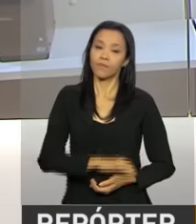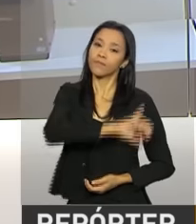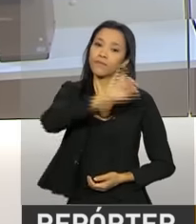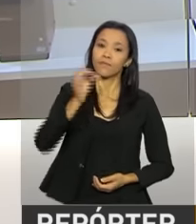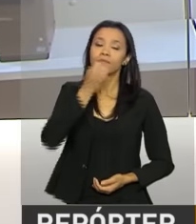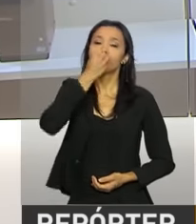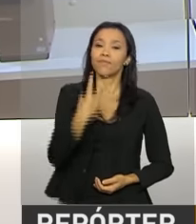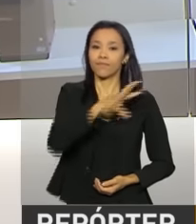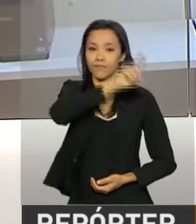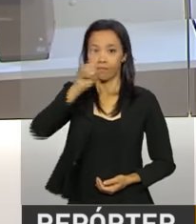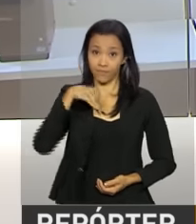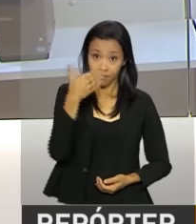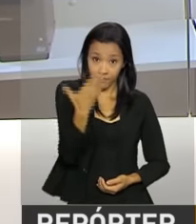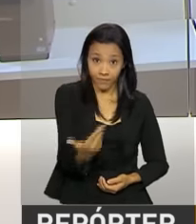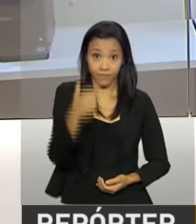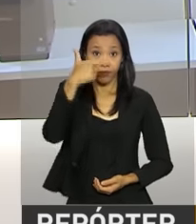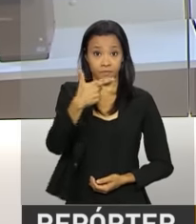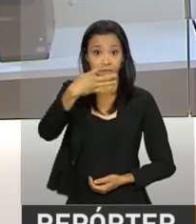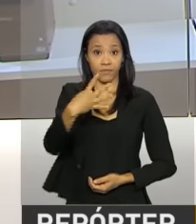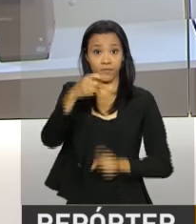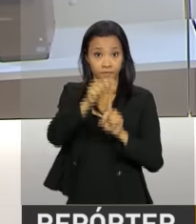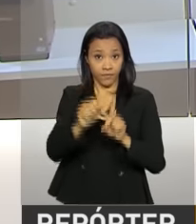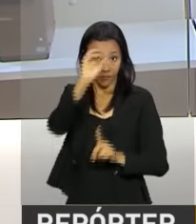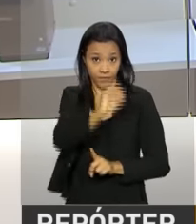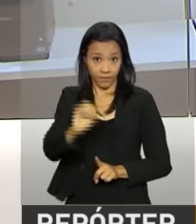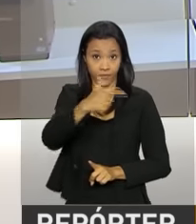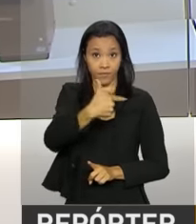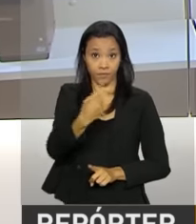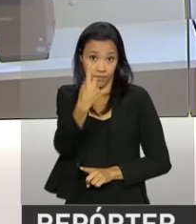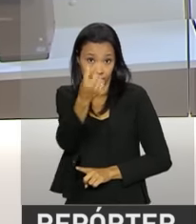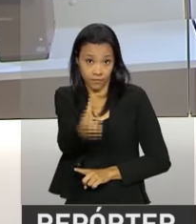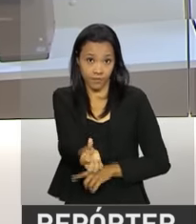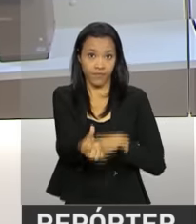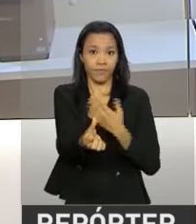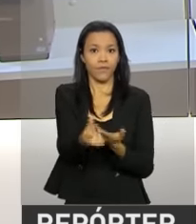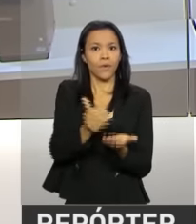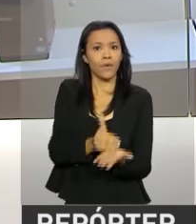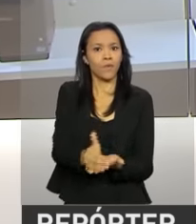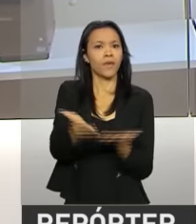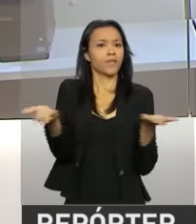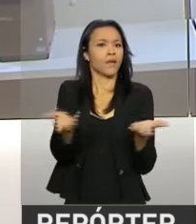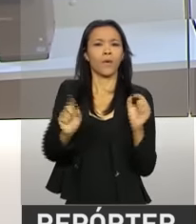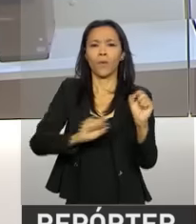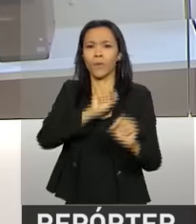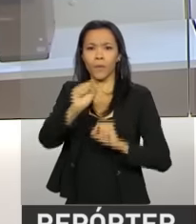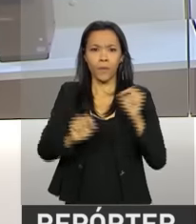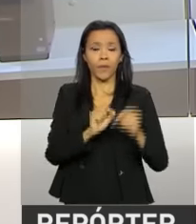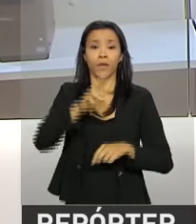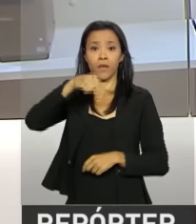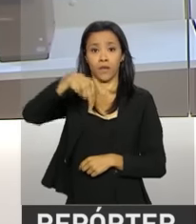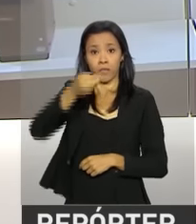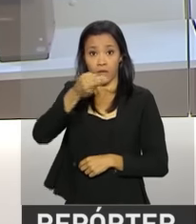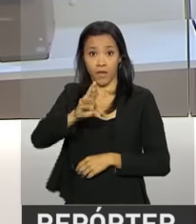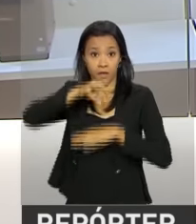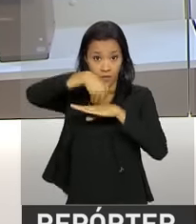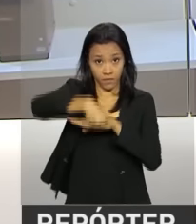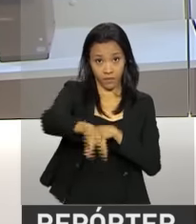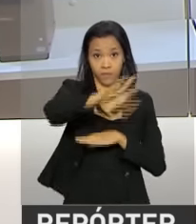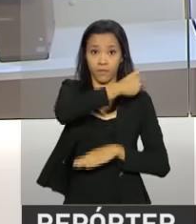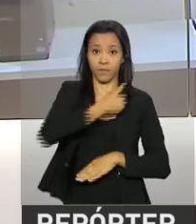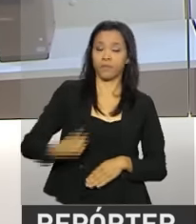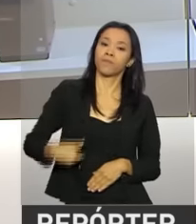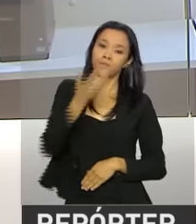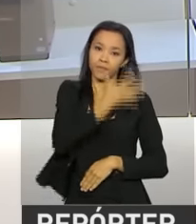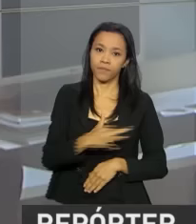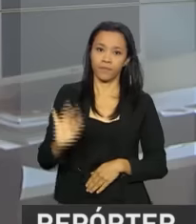Olá, bom dia para você. 24 de outubro de 2016. Começa agora o Repórter NBR com as notícias do